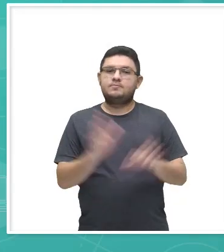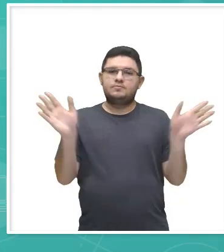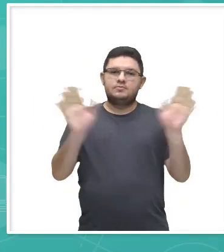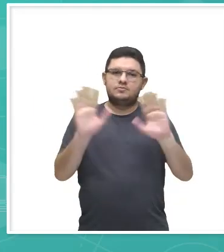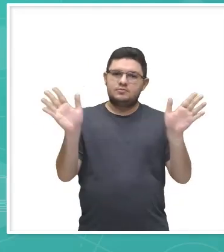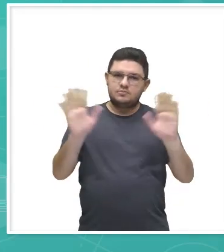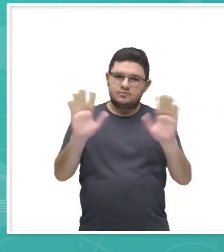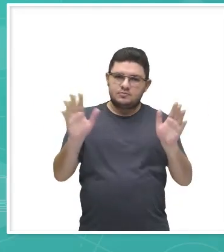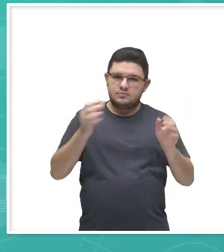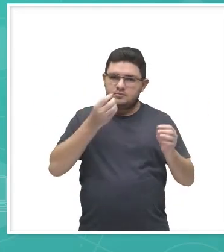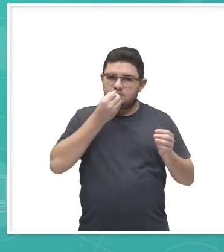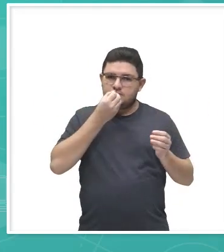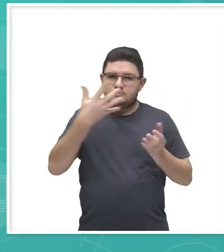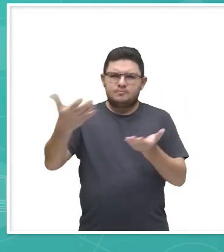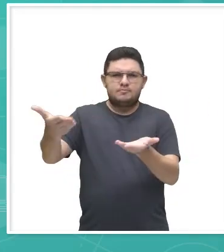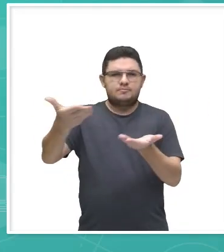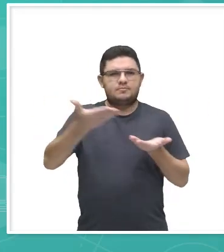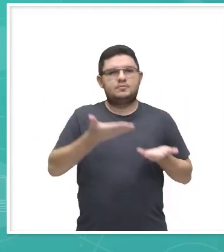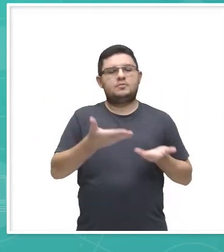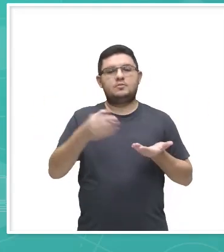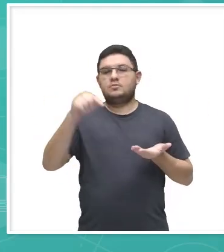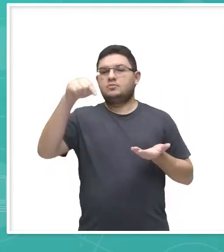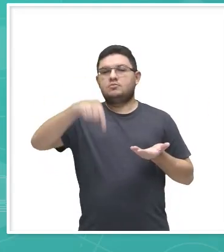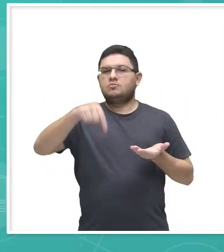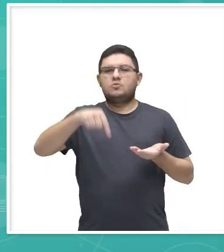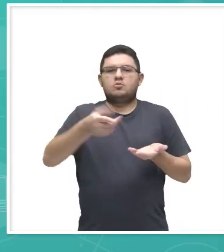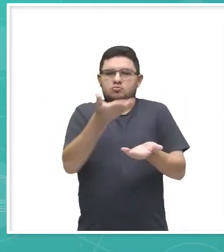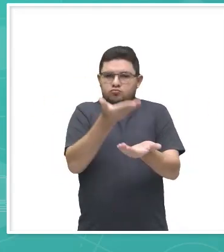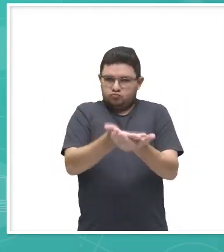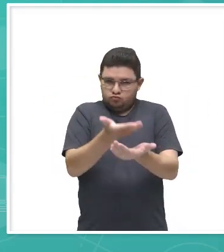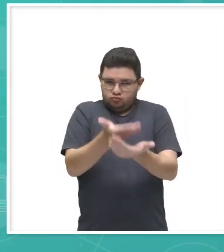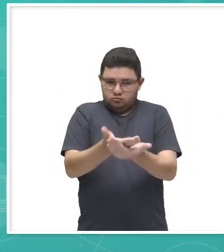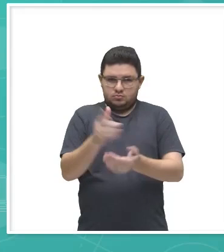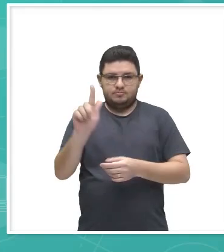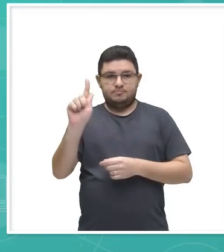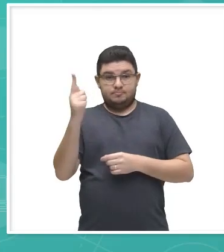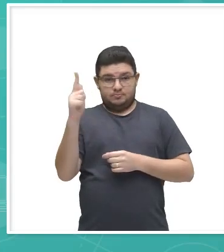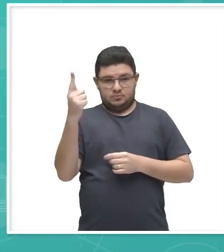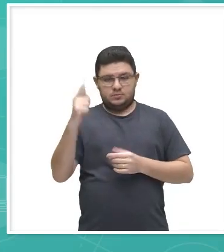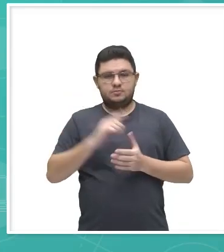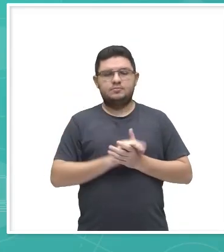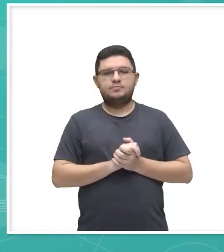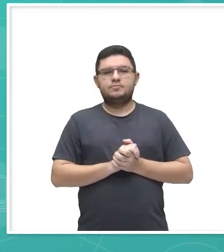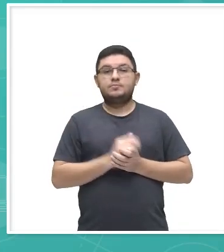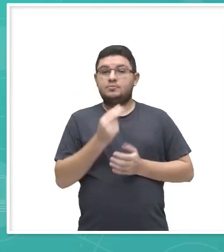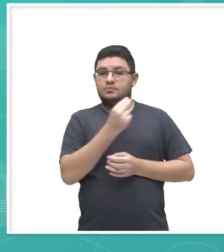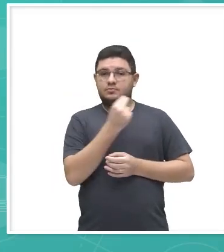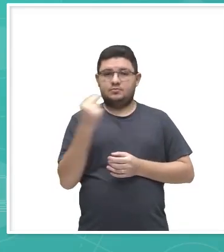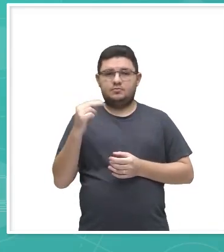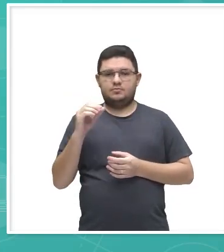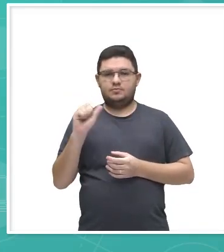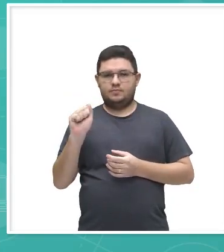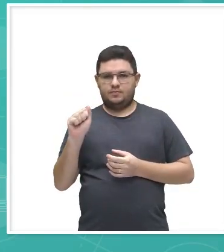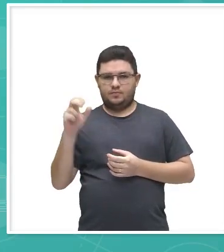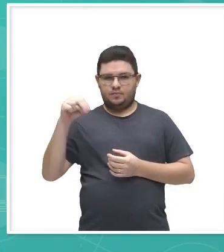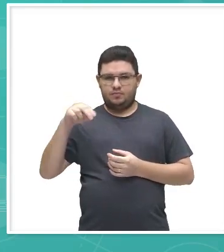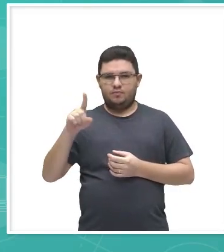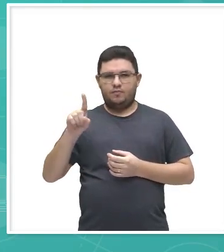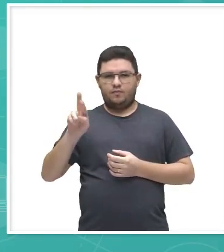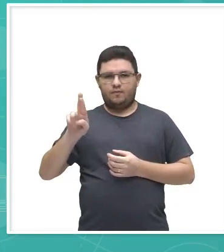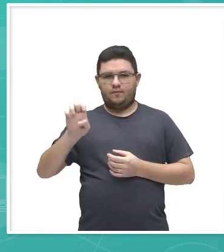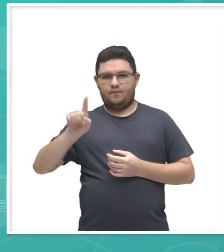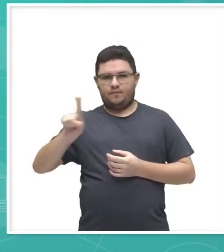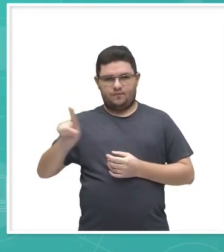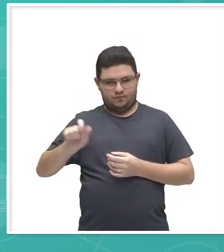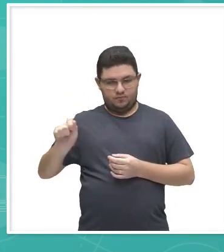Sejam todos bem-vindos à aula de Geografia. Eu sou a professora Andresa e hoje nós vamos falar sobre o